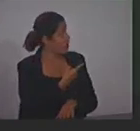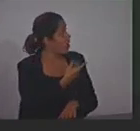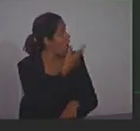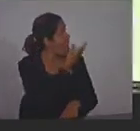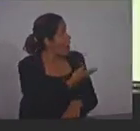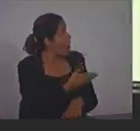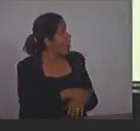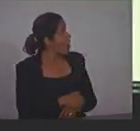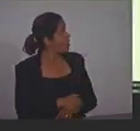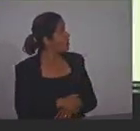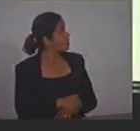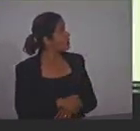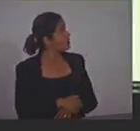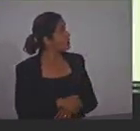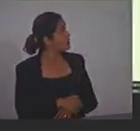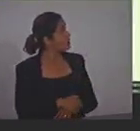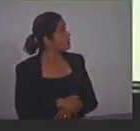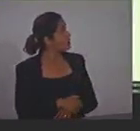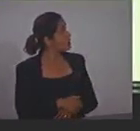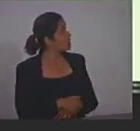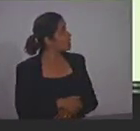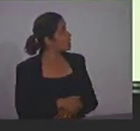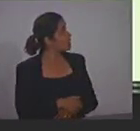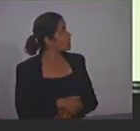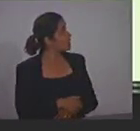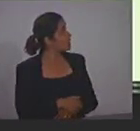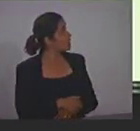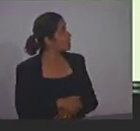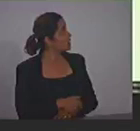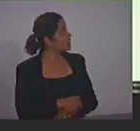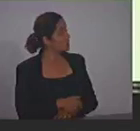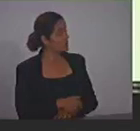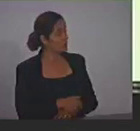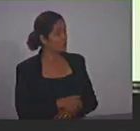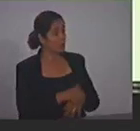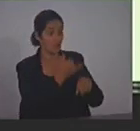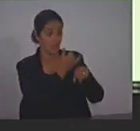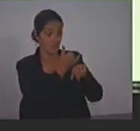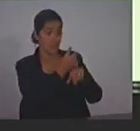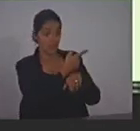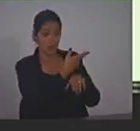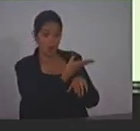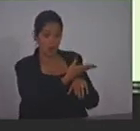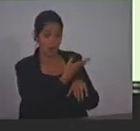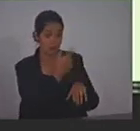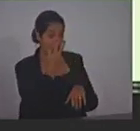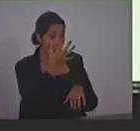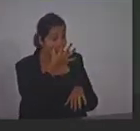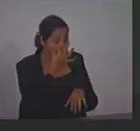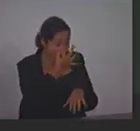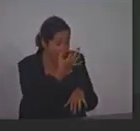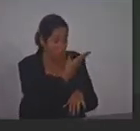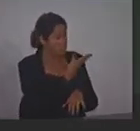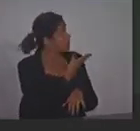dengue. Quem fala, não, é colocado cloro. Então, para os grandes que só acreditam vendo, só... Então, vou colocar o vídeo